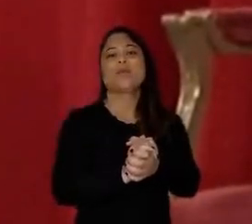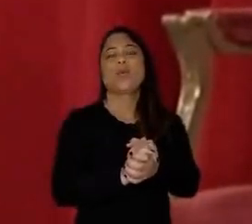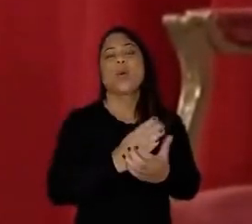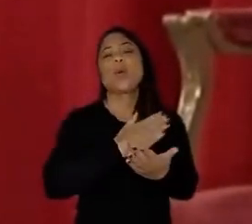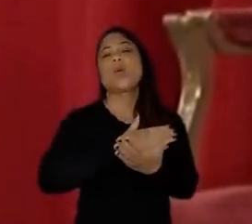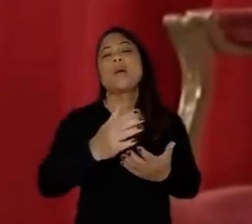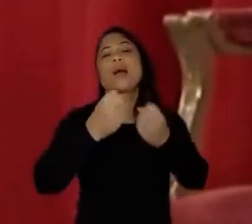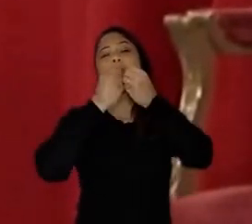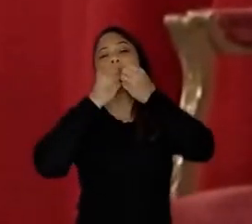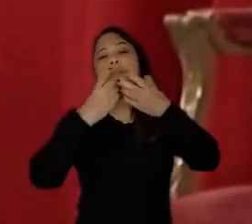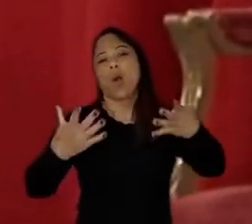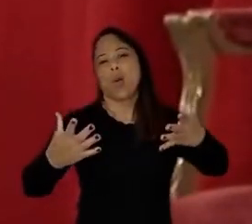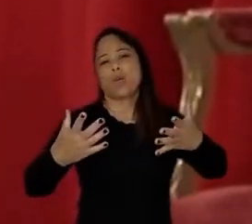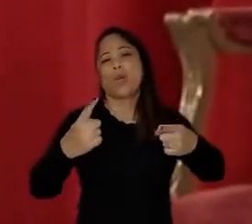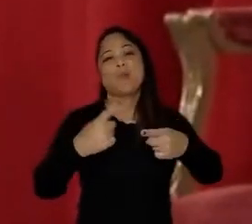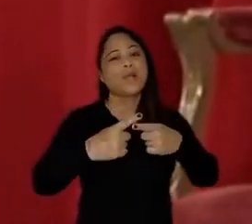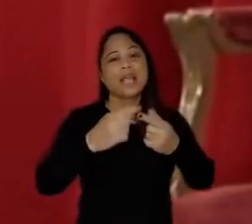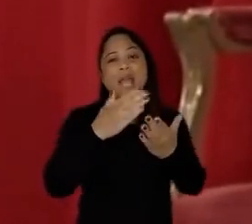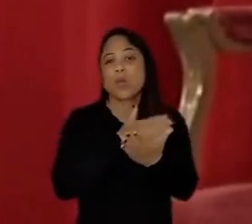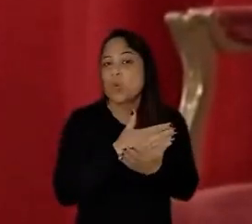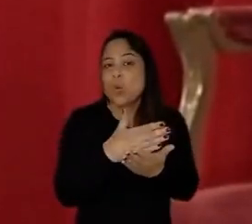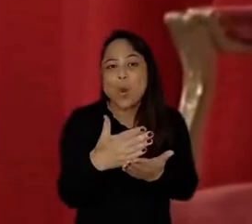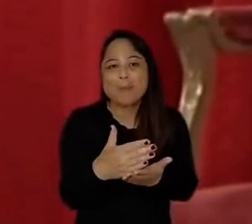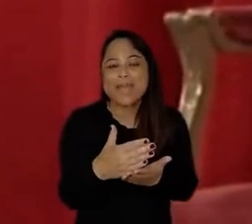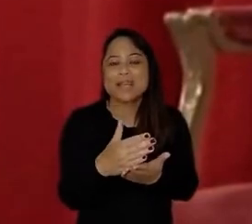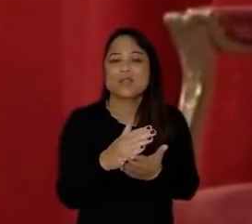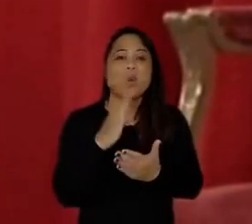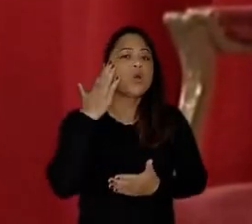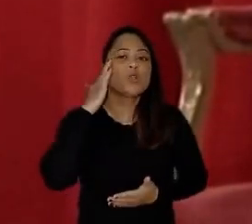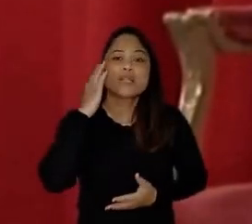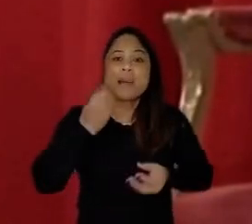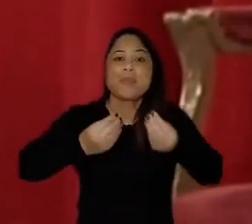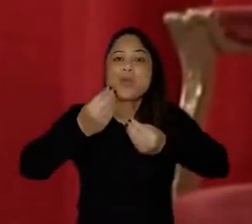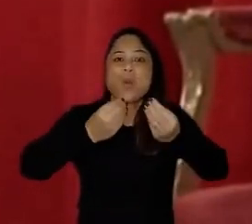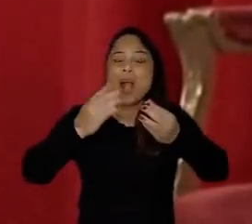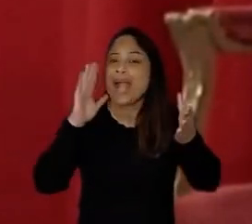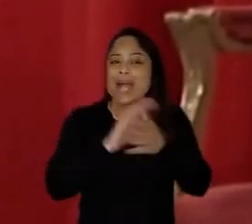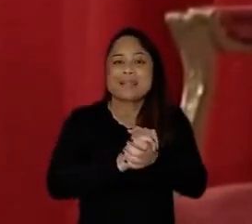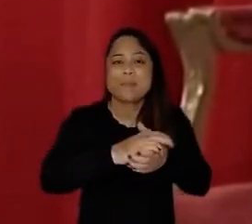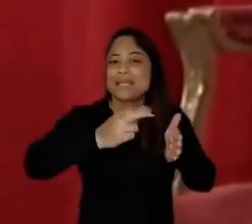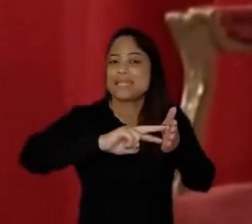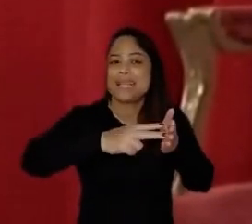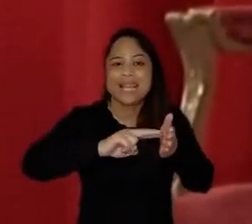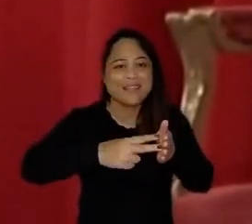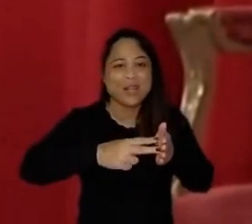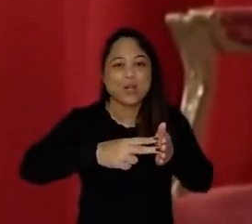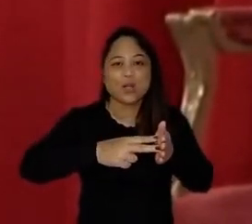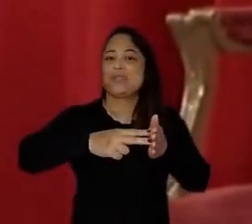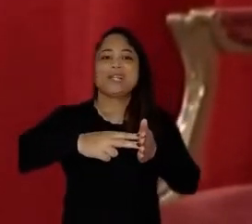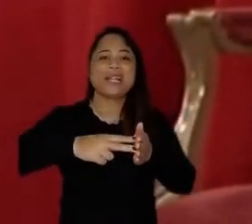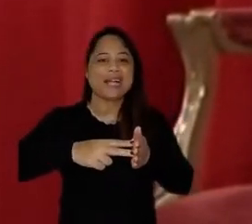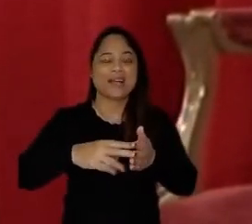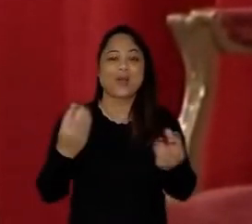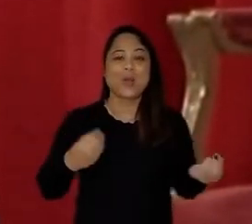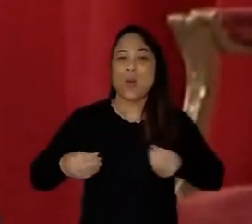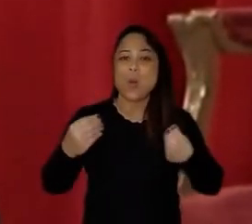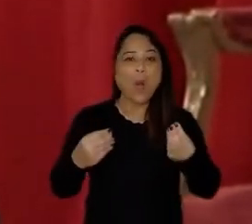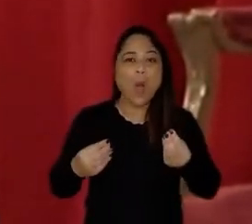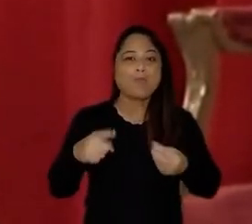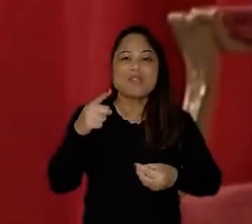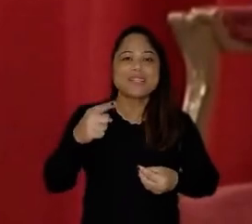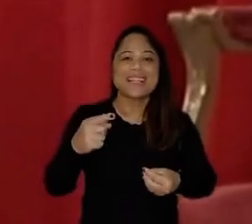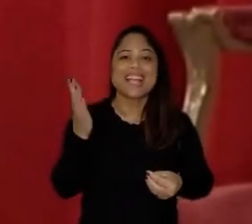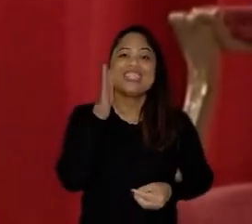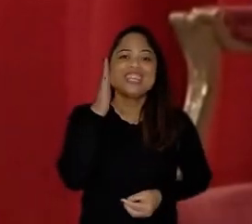Os primeiros você nem sabe o que é casamento ainda. Como é que você está querendo pegar a mochilinha e correr para a casa dos seus